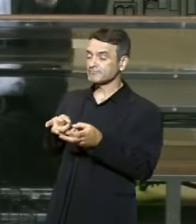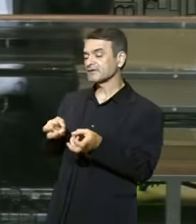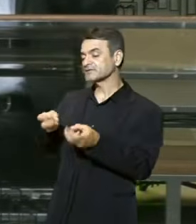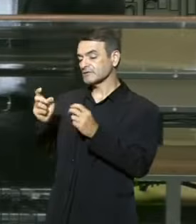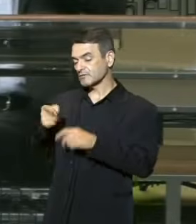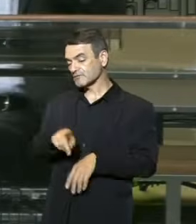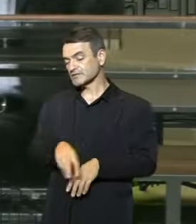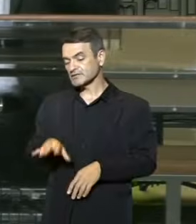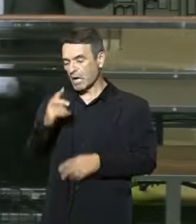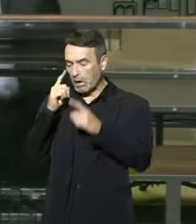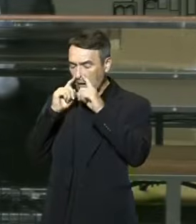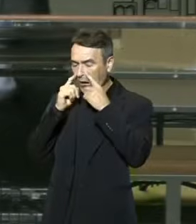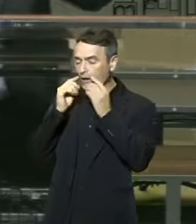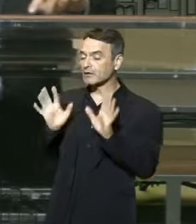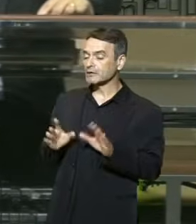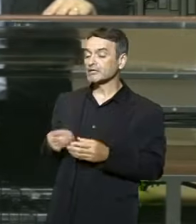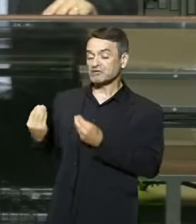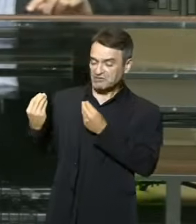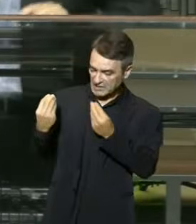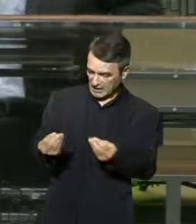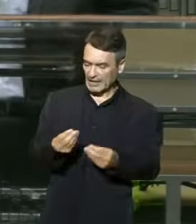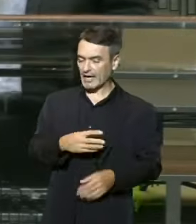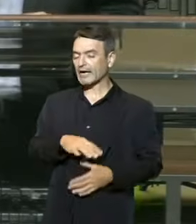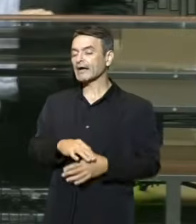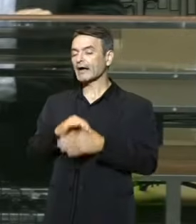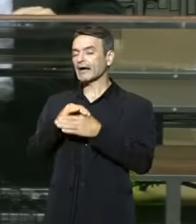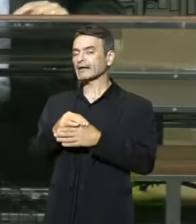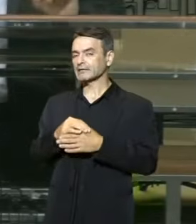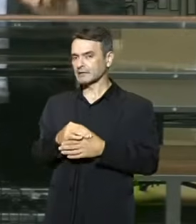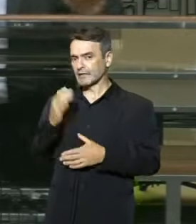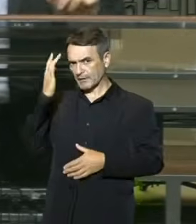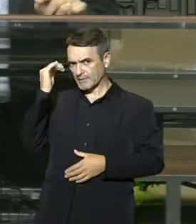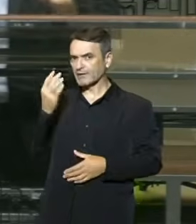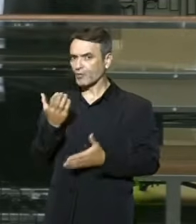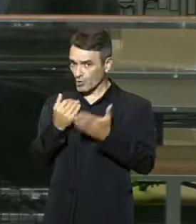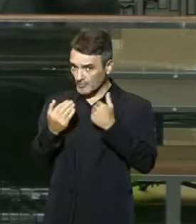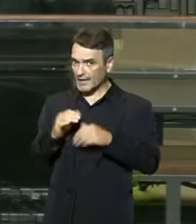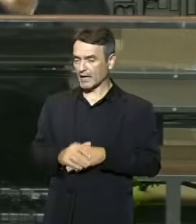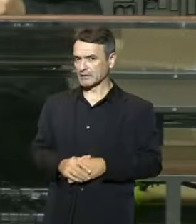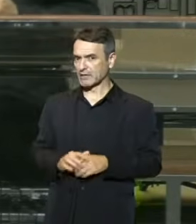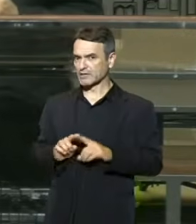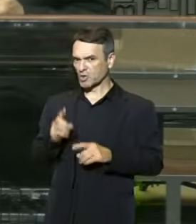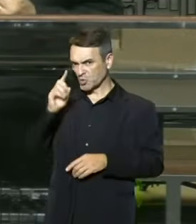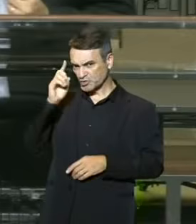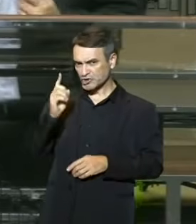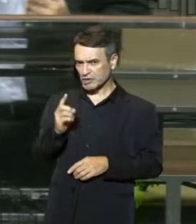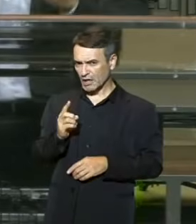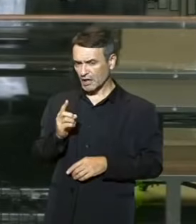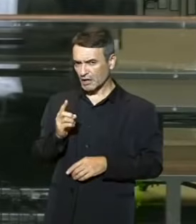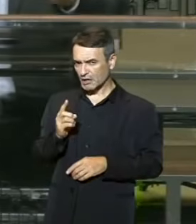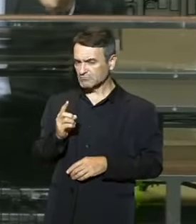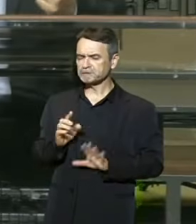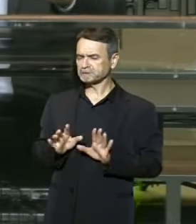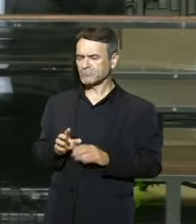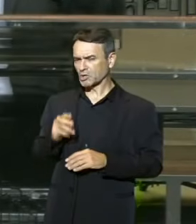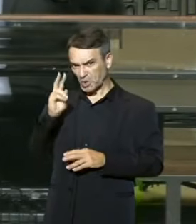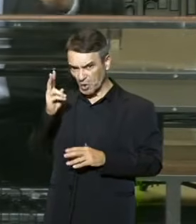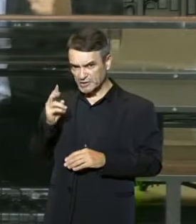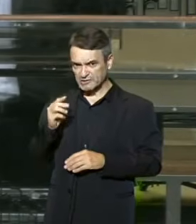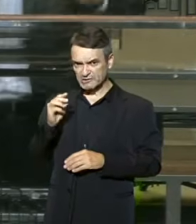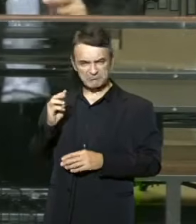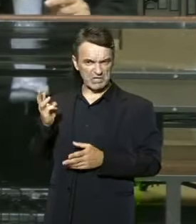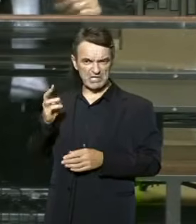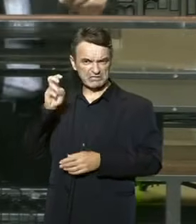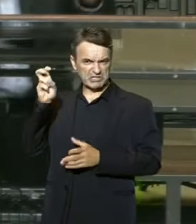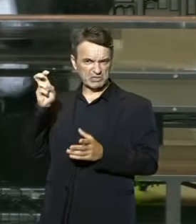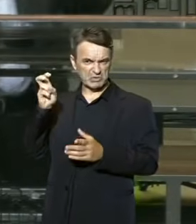no Egito. Por isso o Senhor lhes dará carne e vocês a comerão. E não comerão um dia apenas, mas nem 2, nem 5,